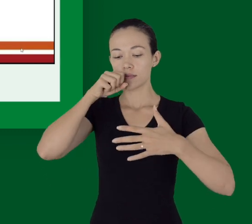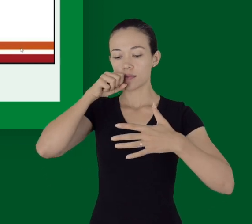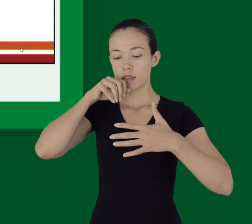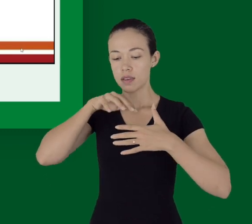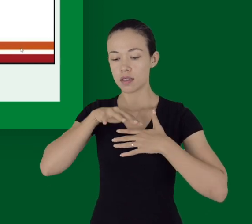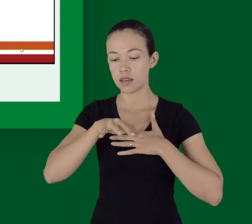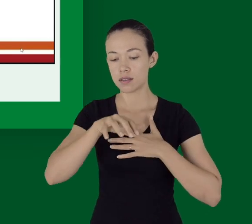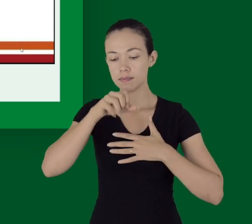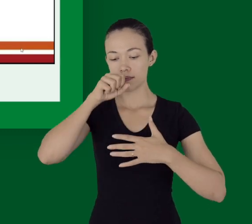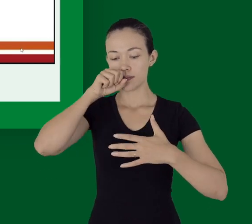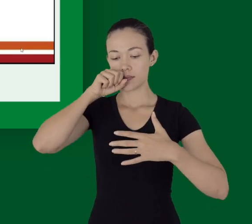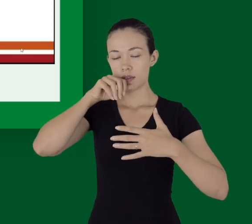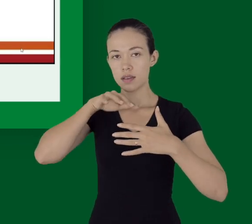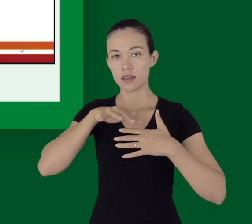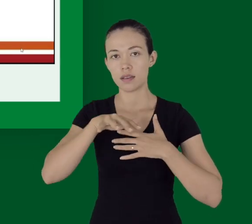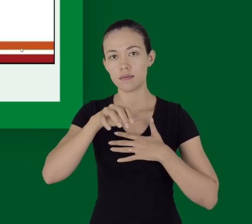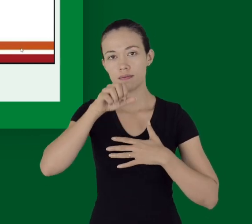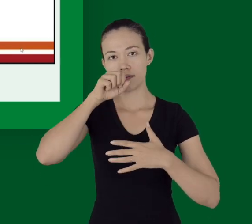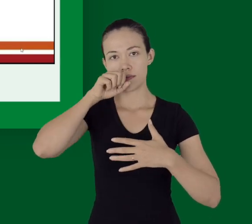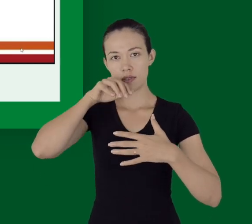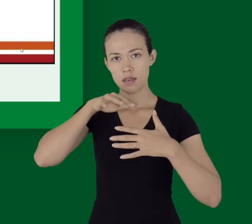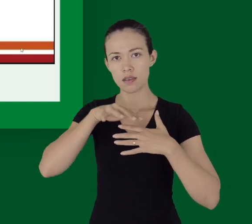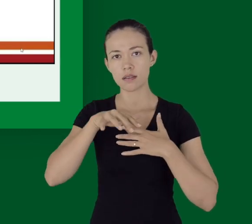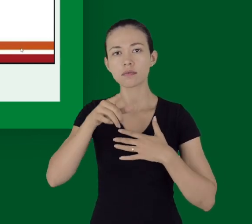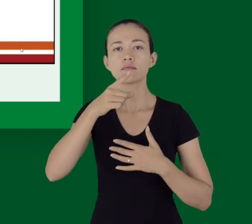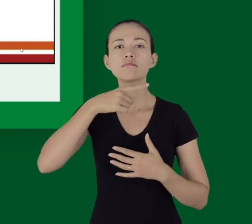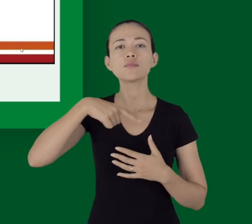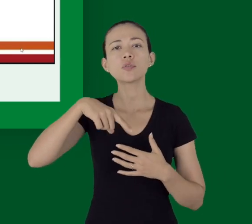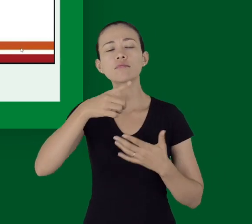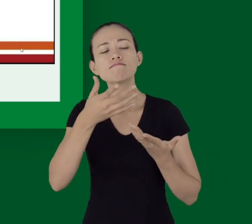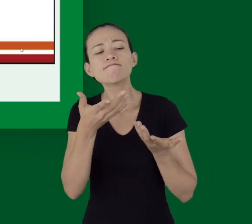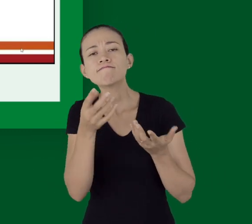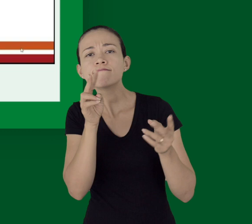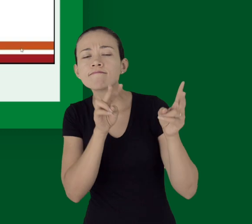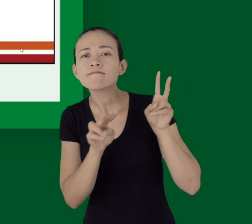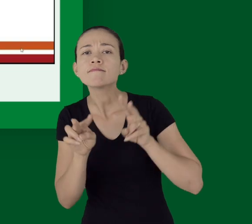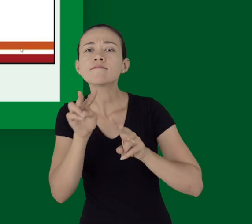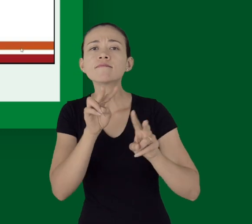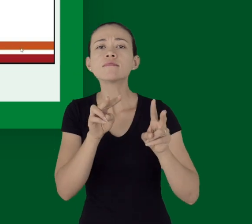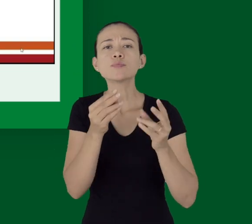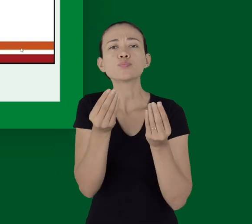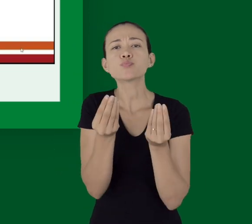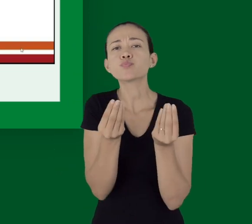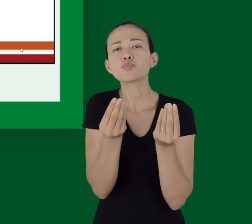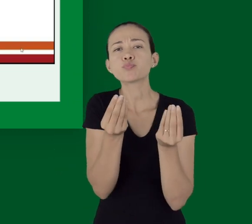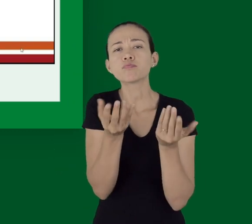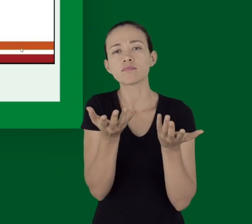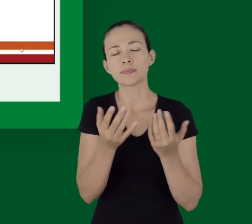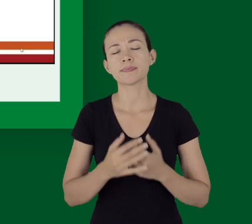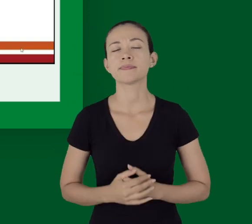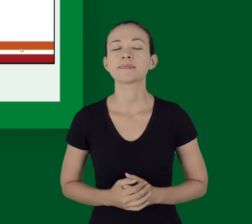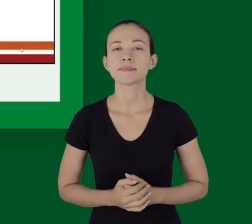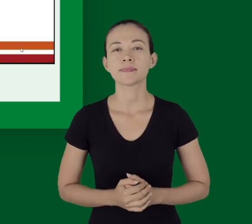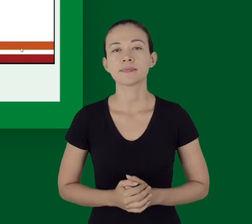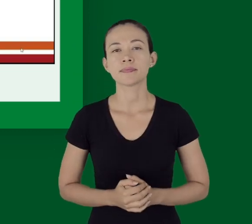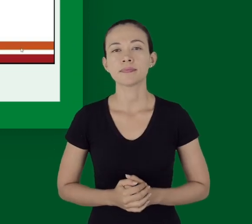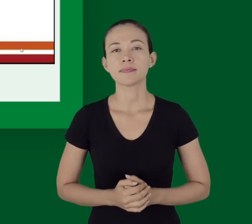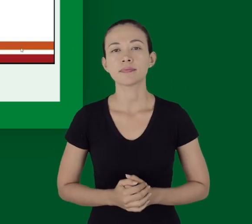seria respiração. Respiração, a gente tem vários tópicos que a gente pode